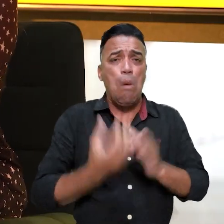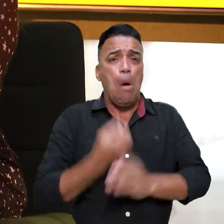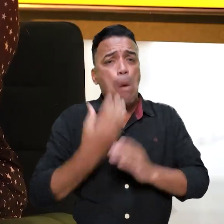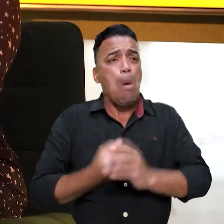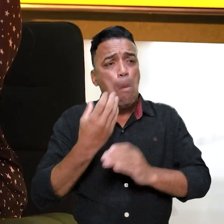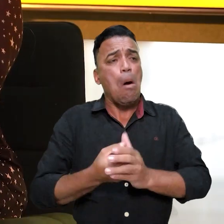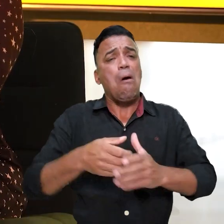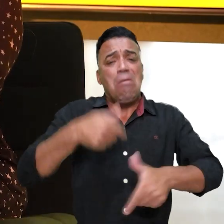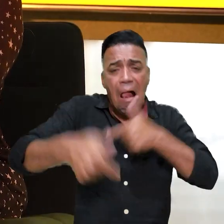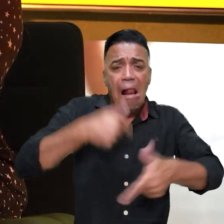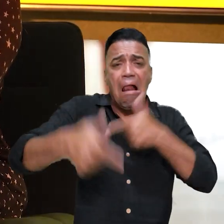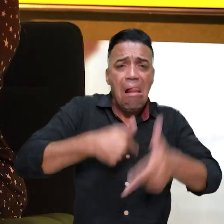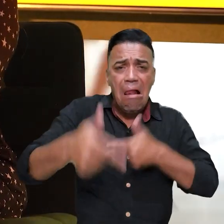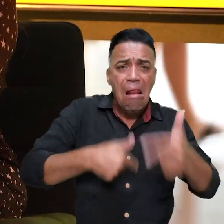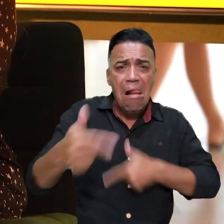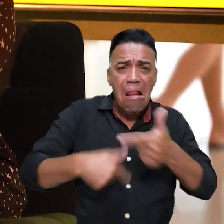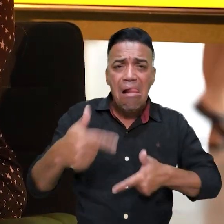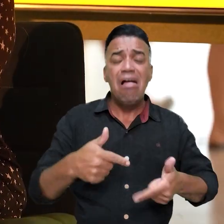produtividade,